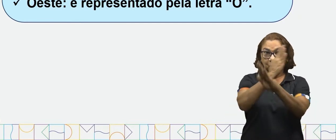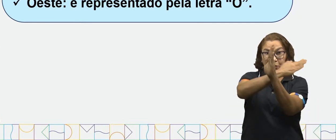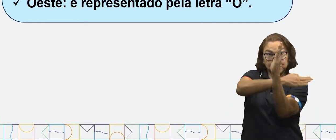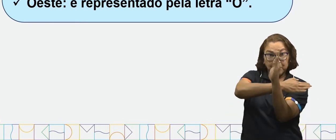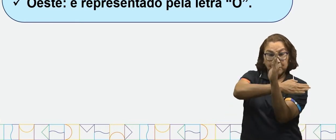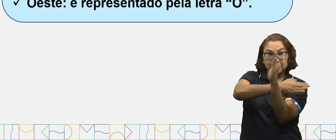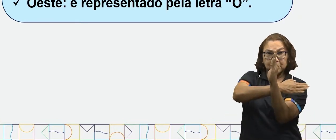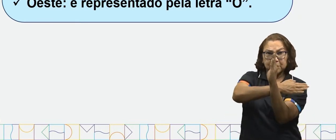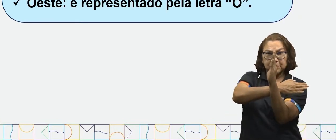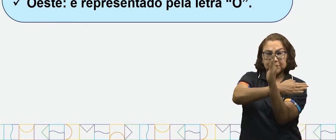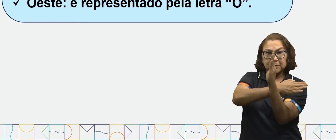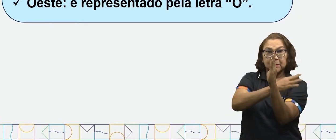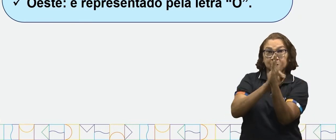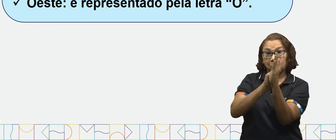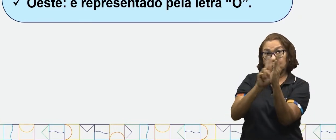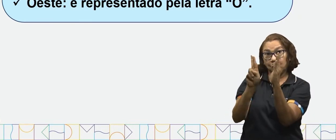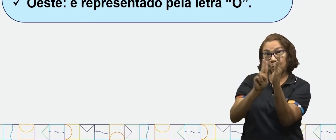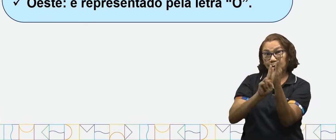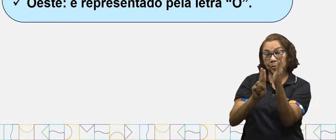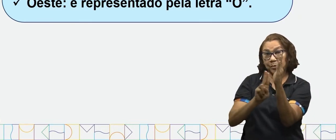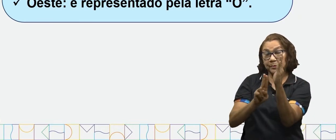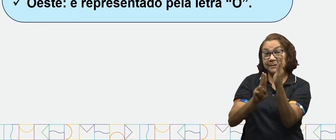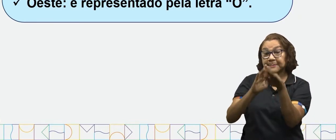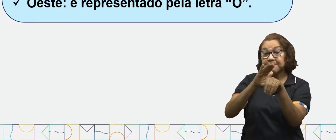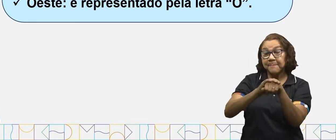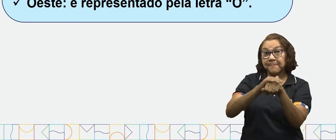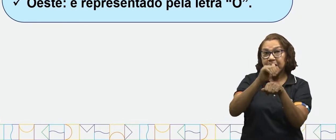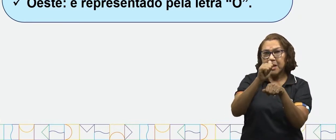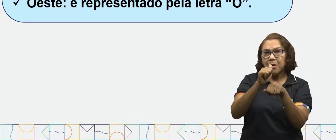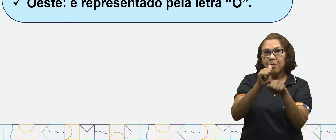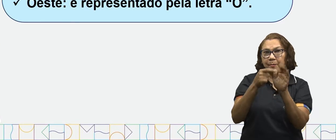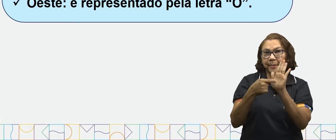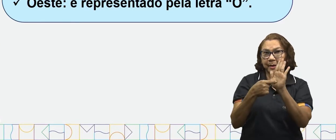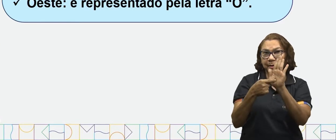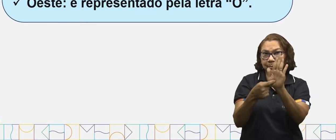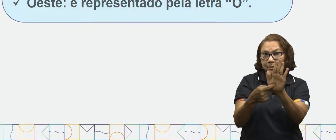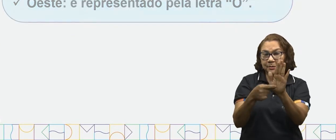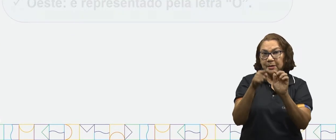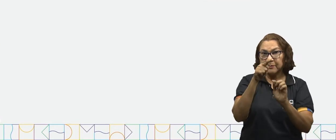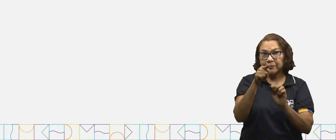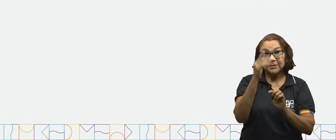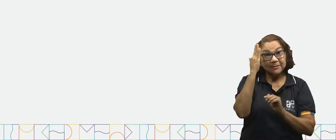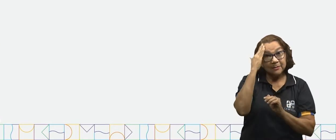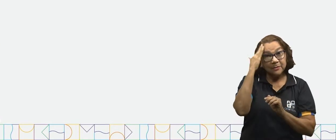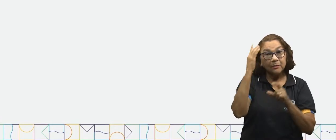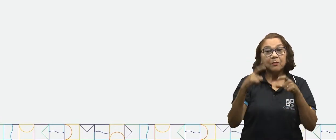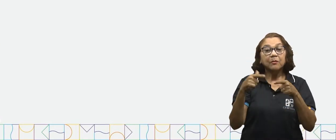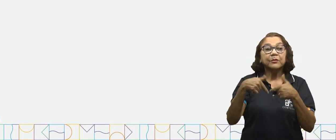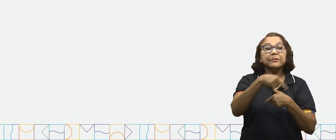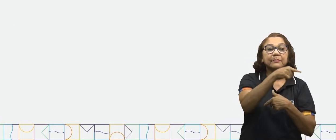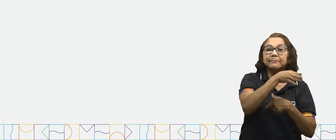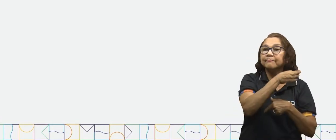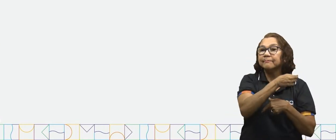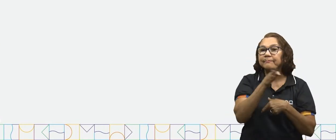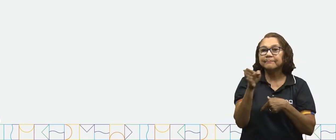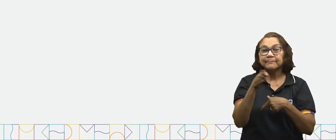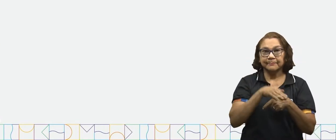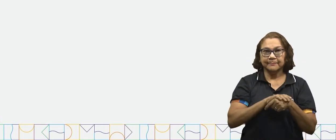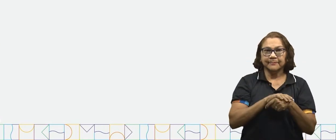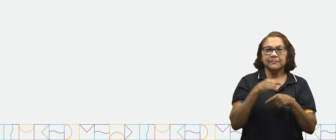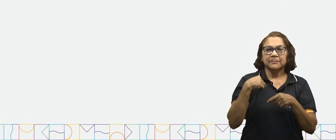Já o leste é representado pela letra L. E o oeste